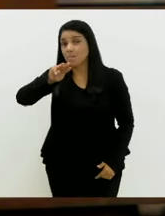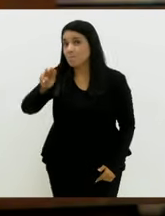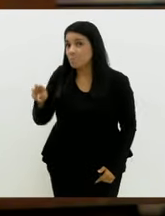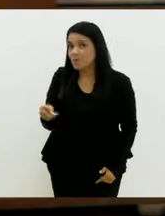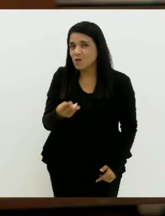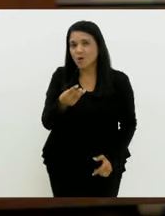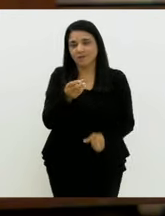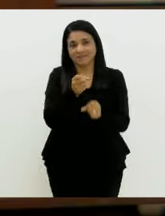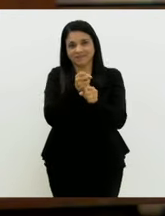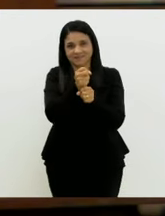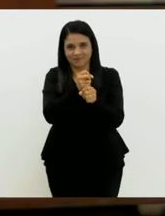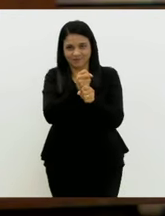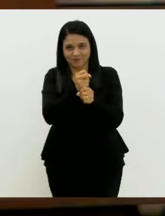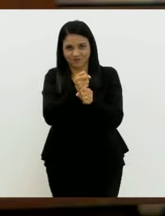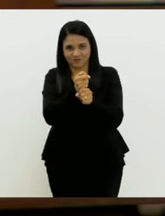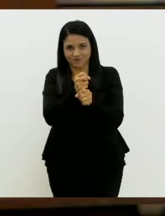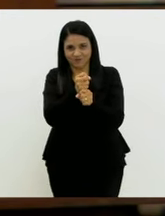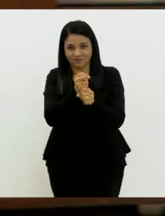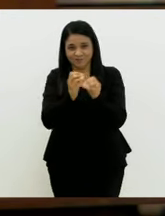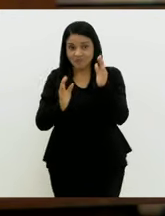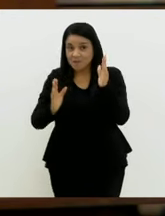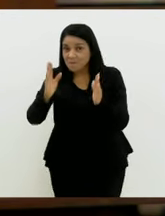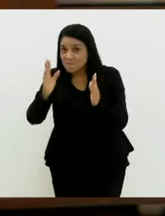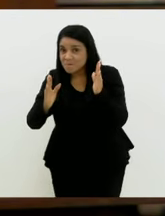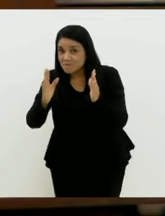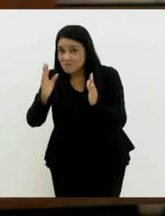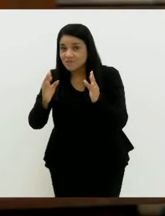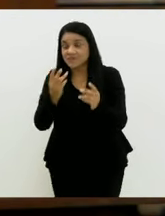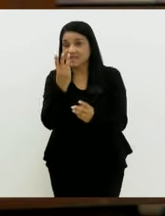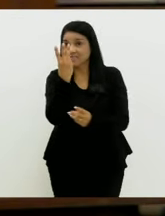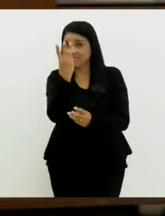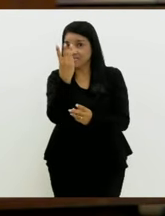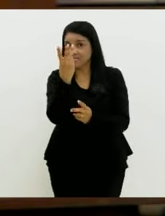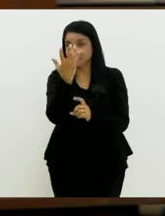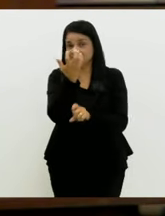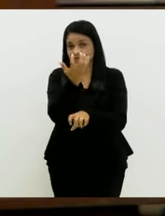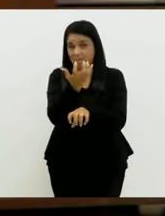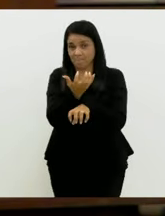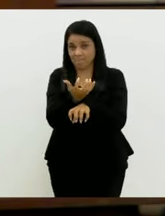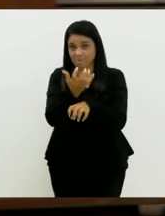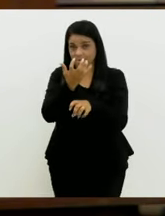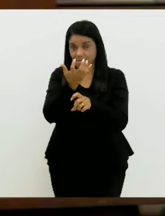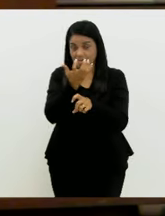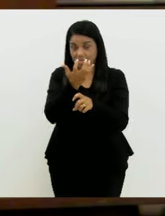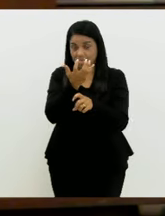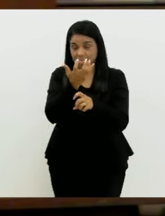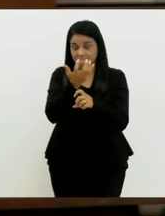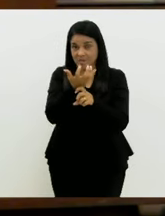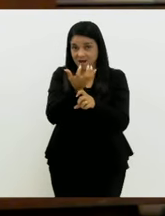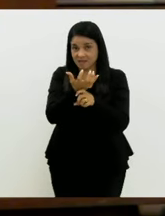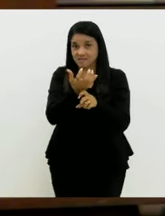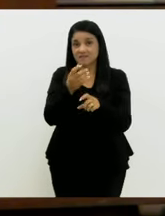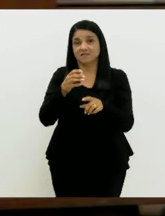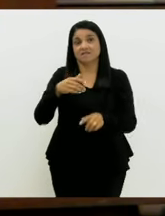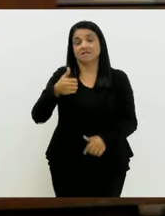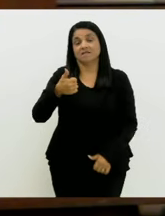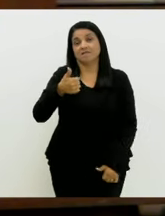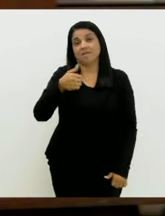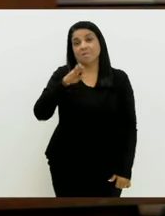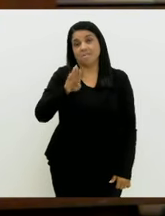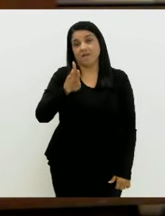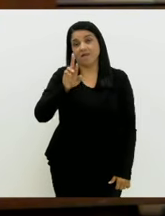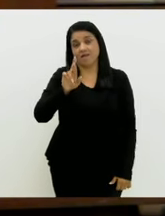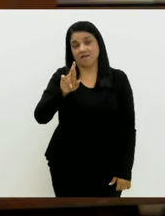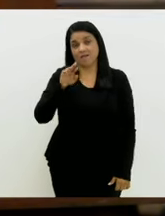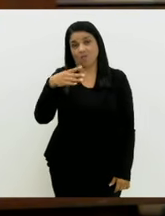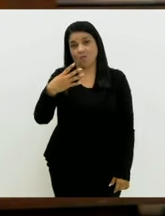Só naquele trecho, e ela tem três praças na parte da BR-040 que ela diz administrar.